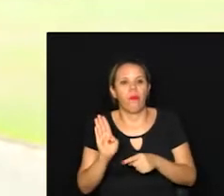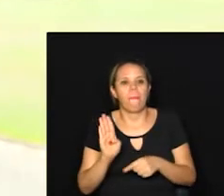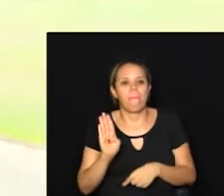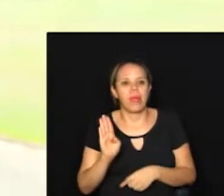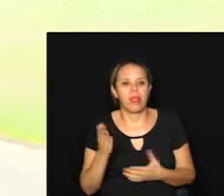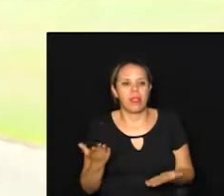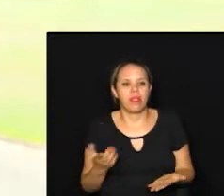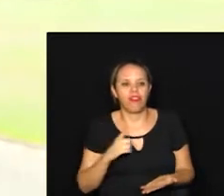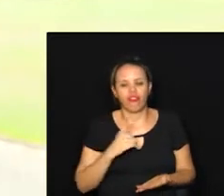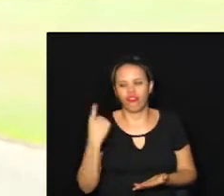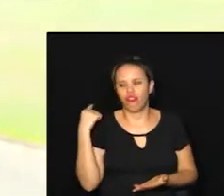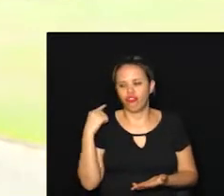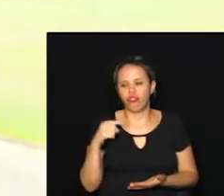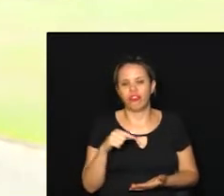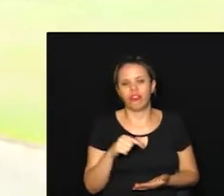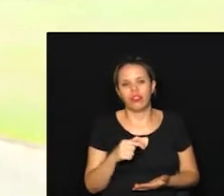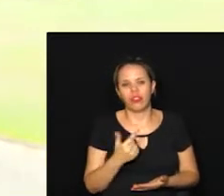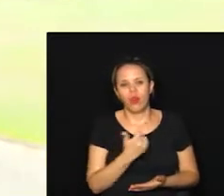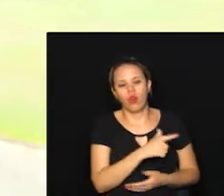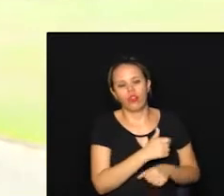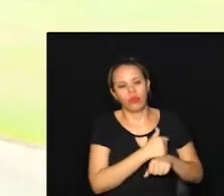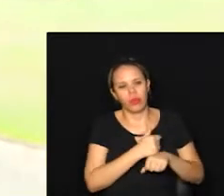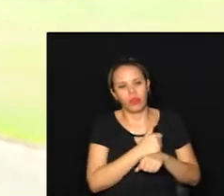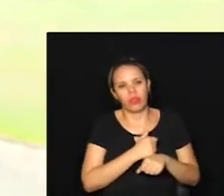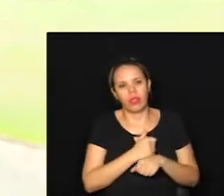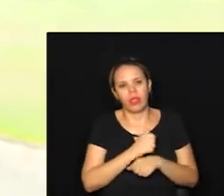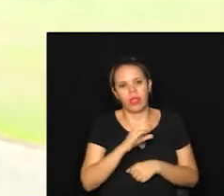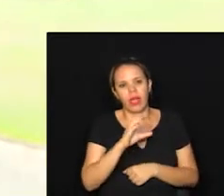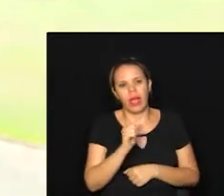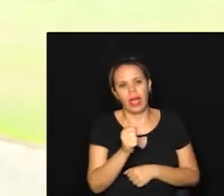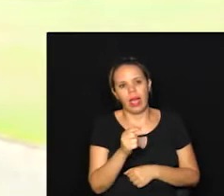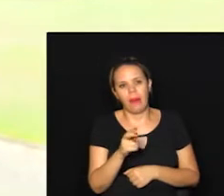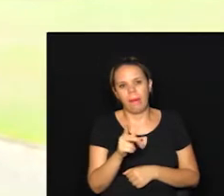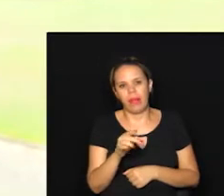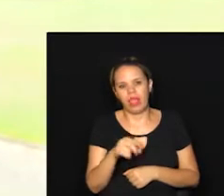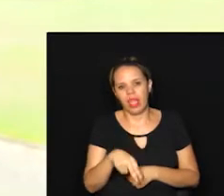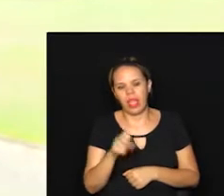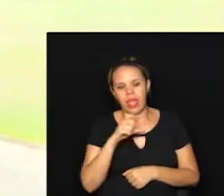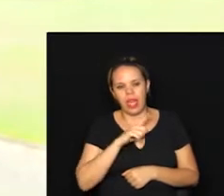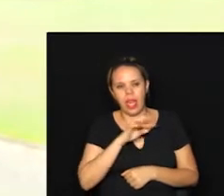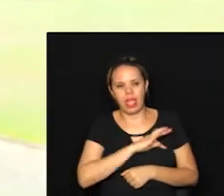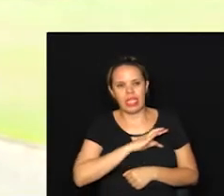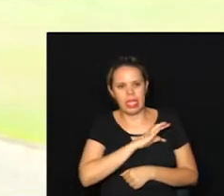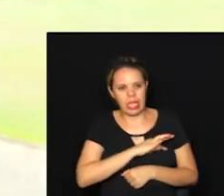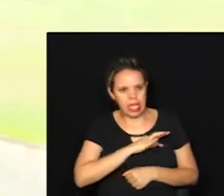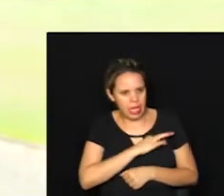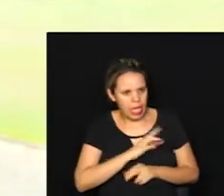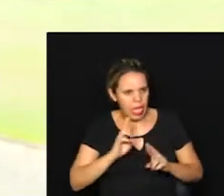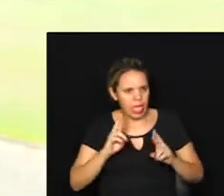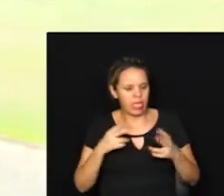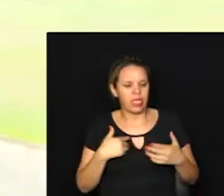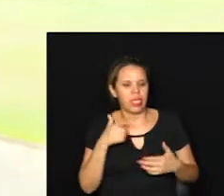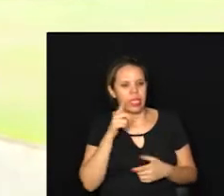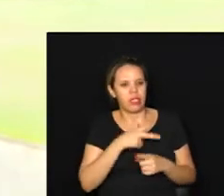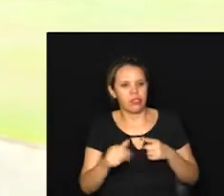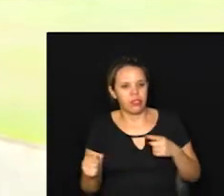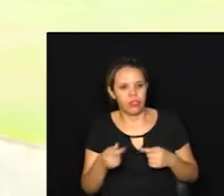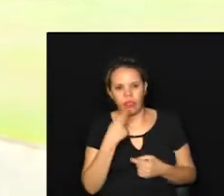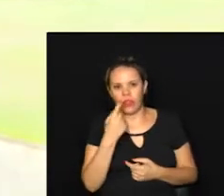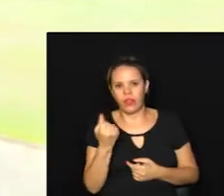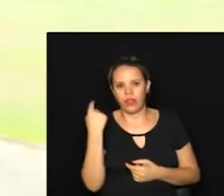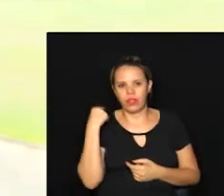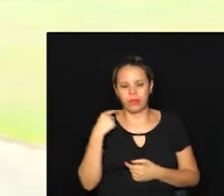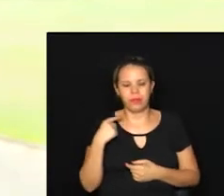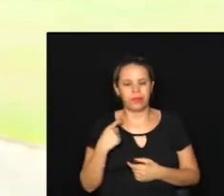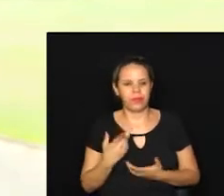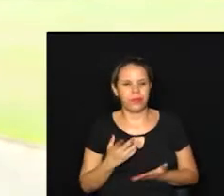é identificado com a torcida do Guarani, é torcedor do Guarani, foi técnico do Guarani, ganhou esse derby que a gente estava falando, esse no Brinco